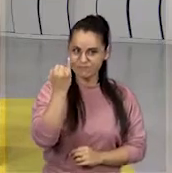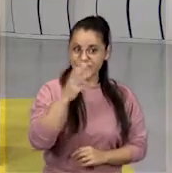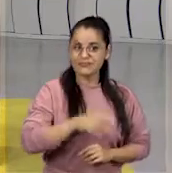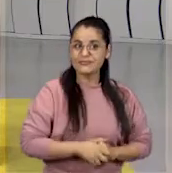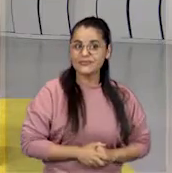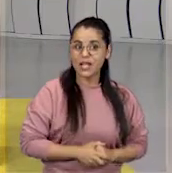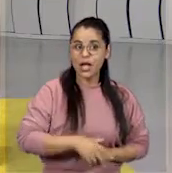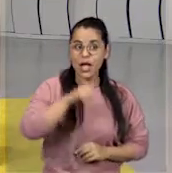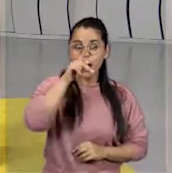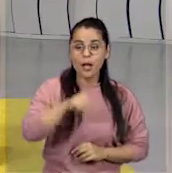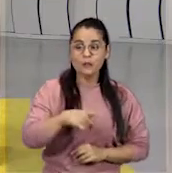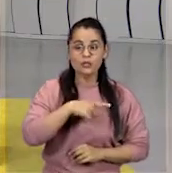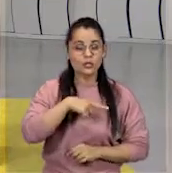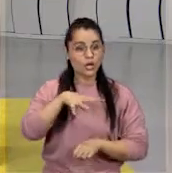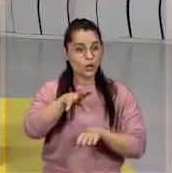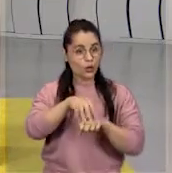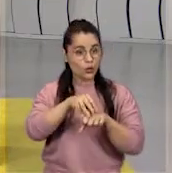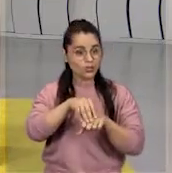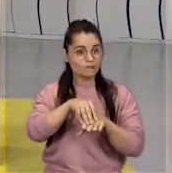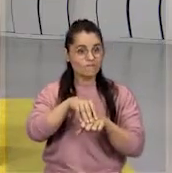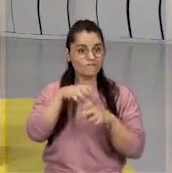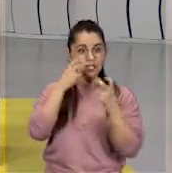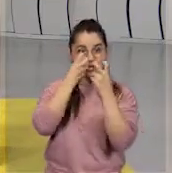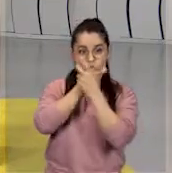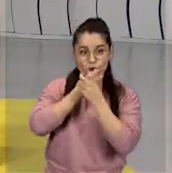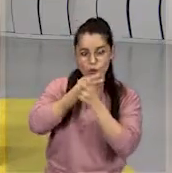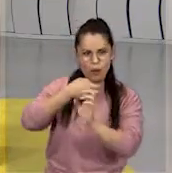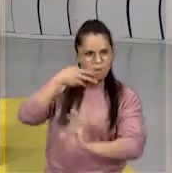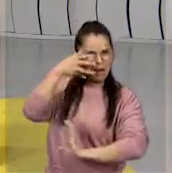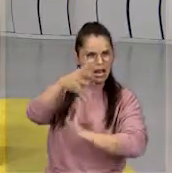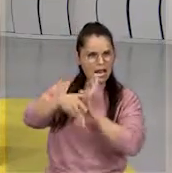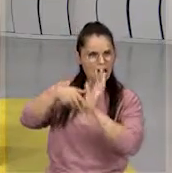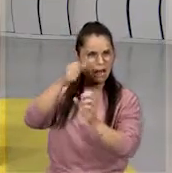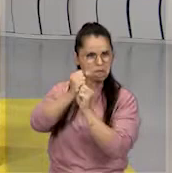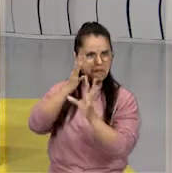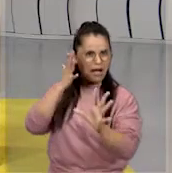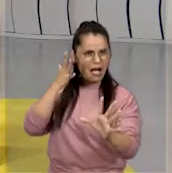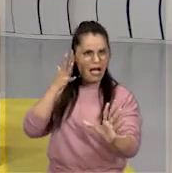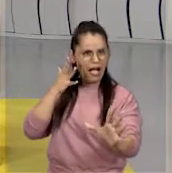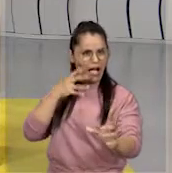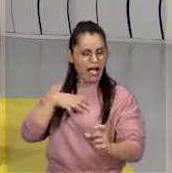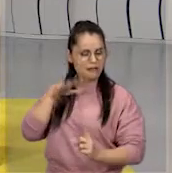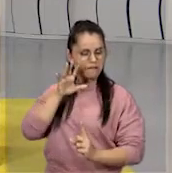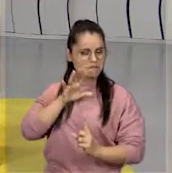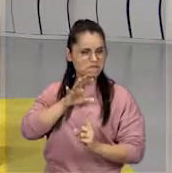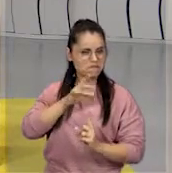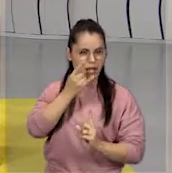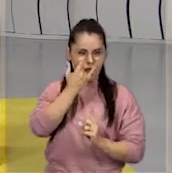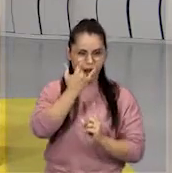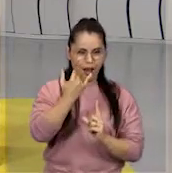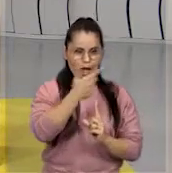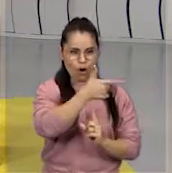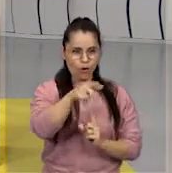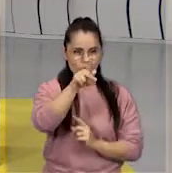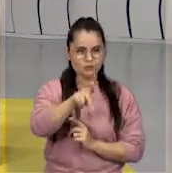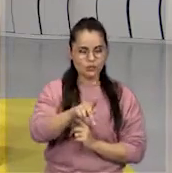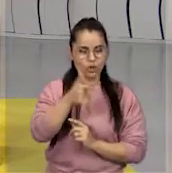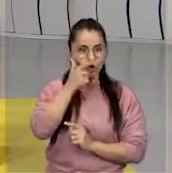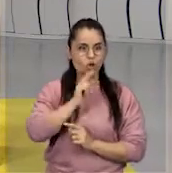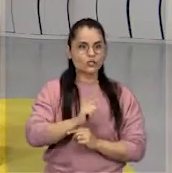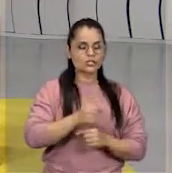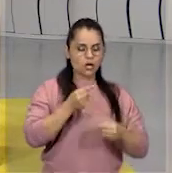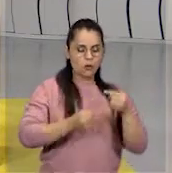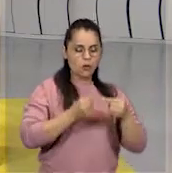um conhecimento, tem a oratória, fala bem e convence as outras pessoas, esse vencia qualquer debate. E é